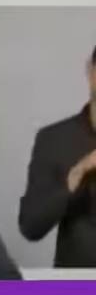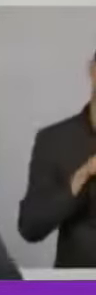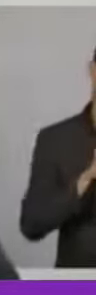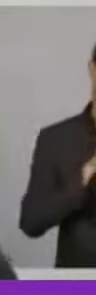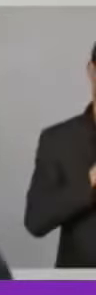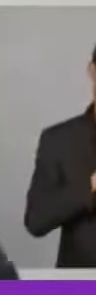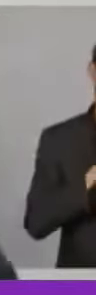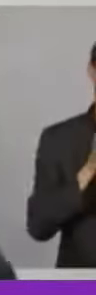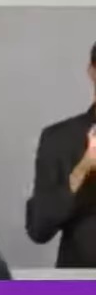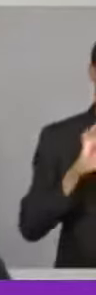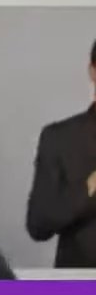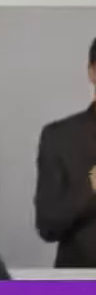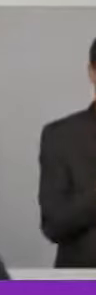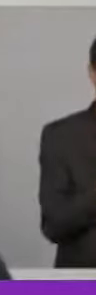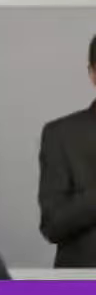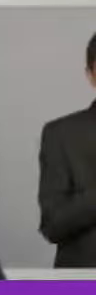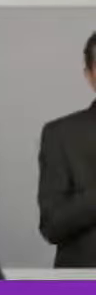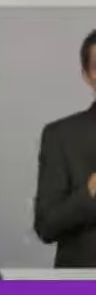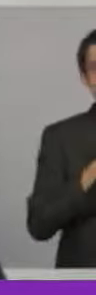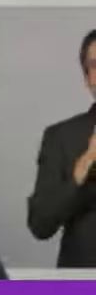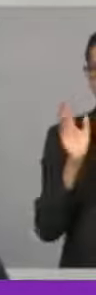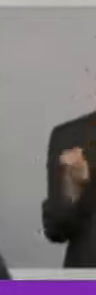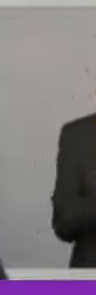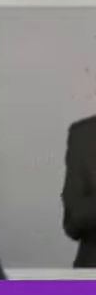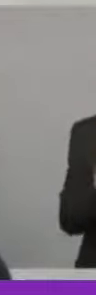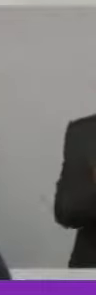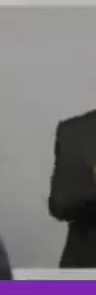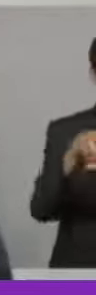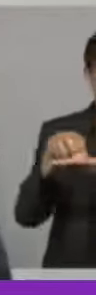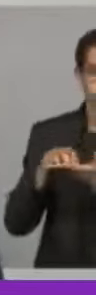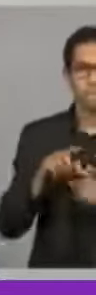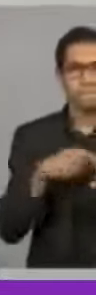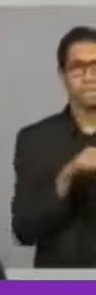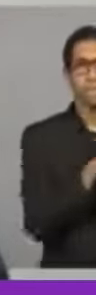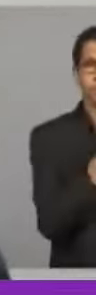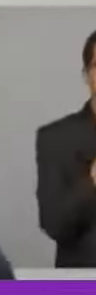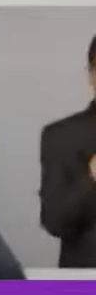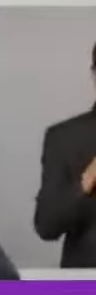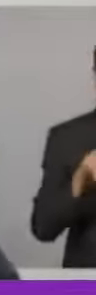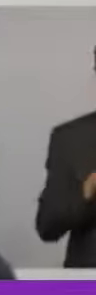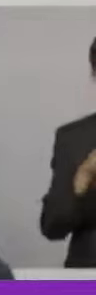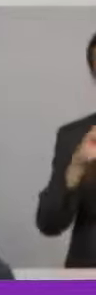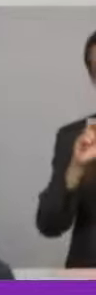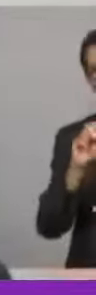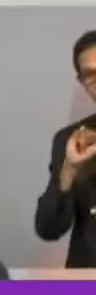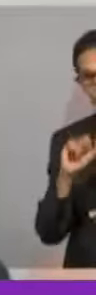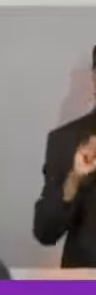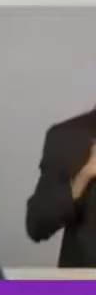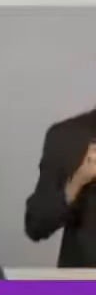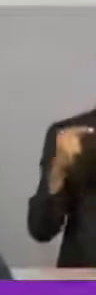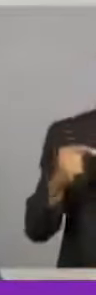instalado na Câmara Municipal. Nós escutamos várias entidades e a sociedade civil, o CRECE e tudo mais. É